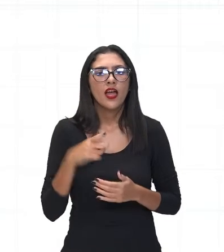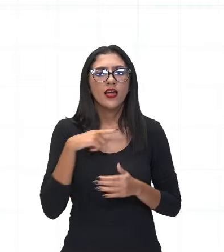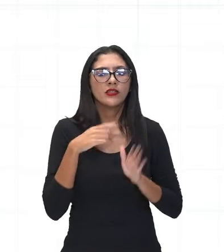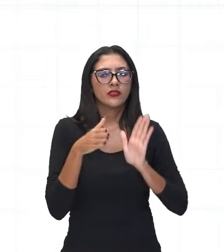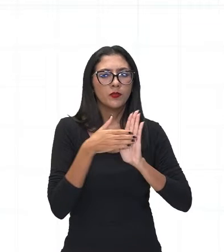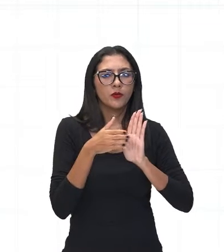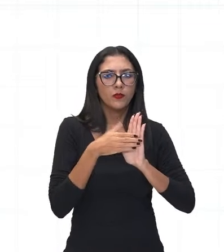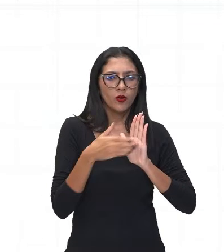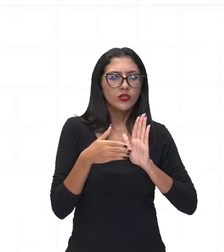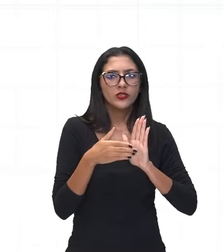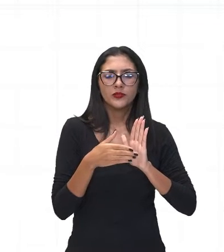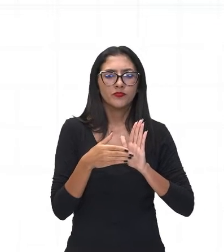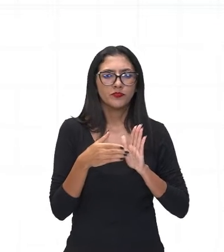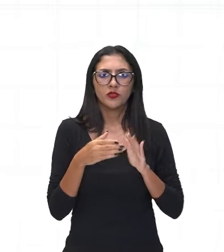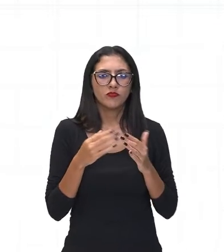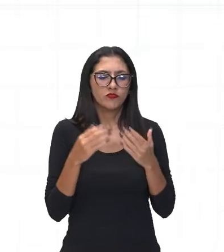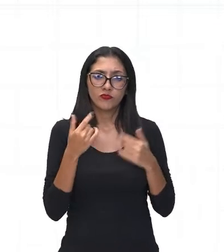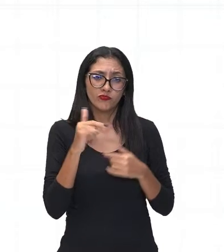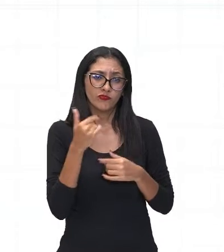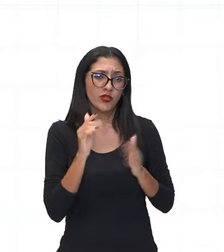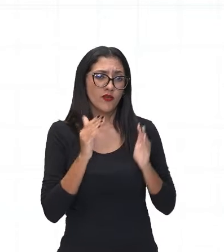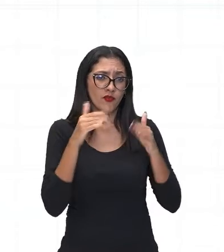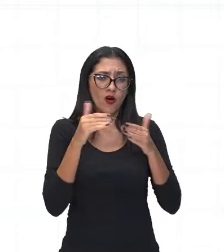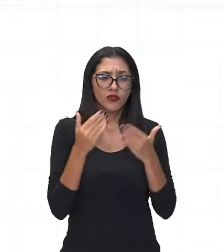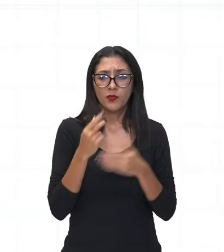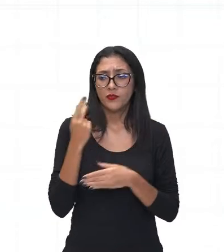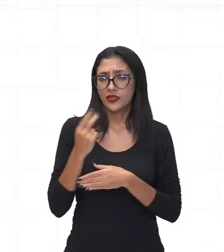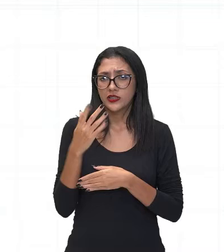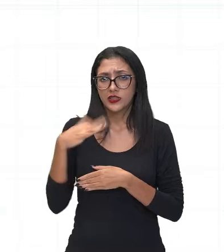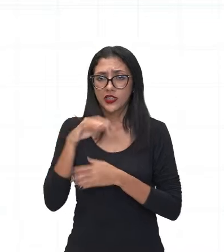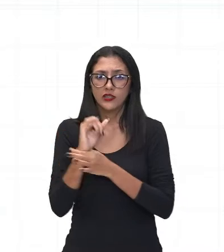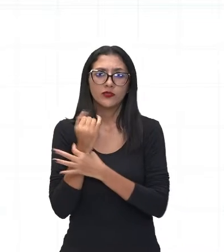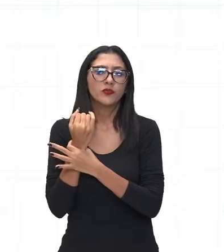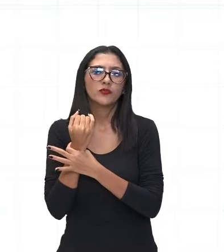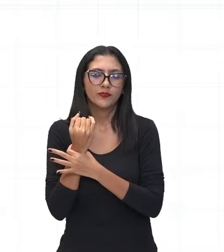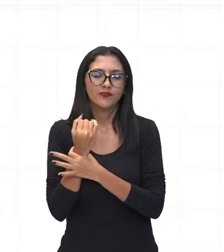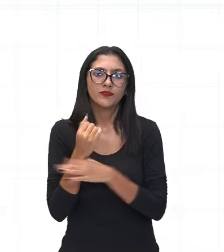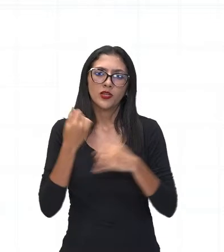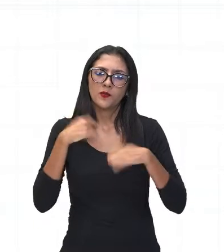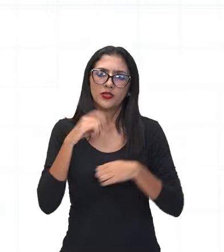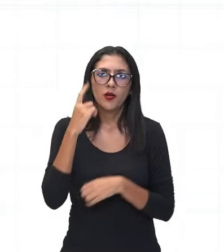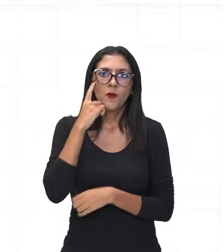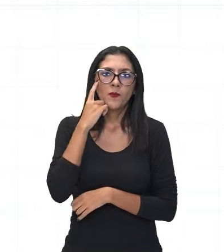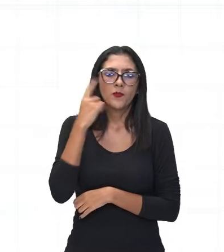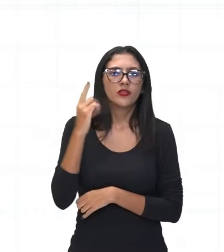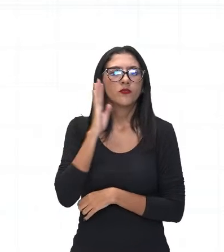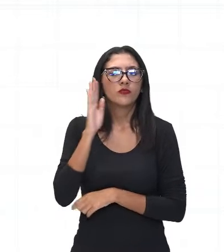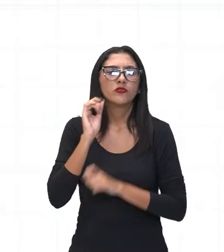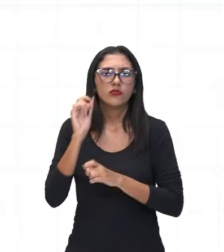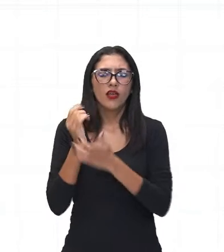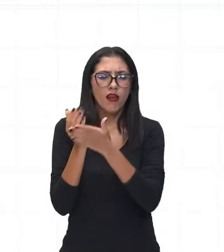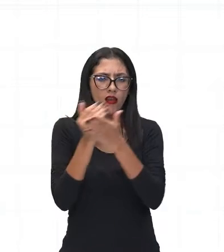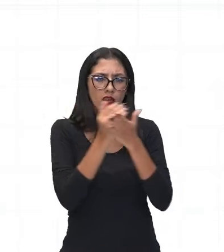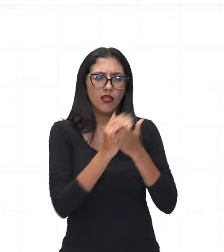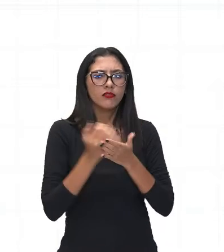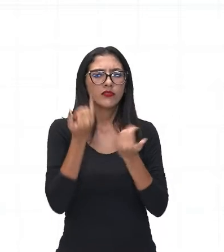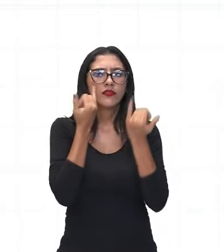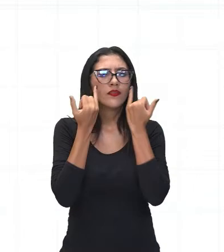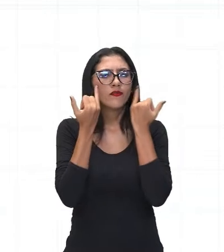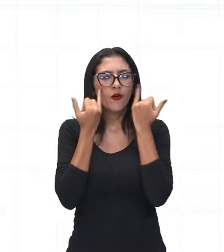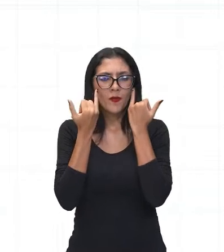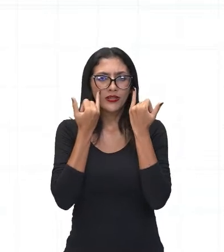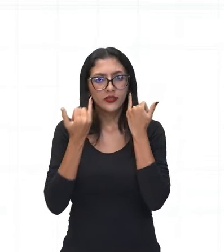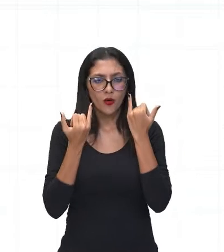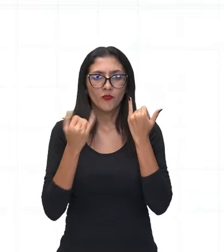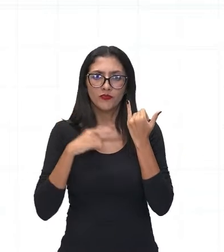de segurança. Quem deseja mais segurança deve pensar mais amplamente nos dados que antecedem os